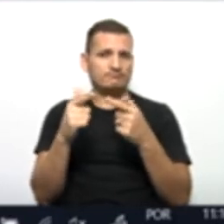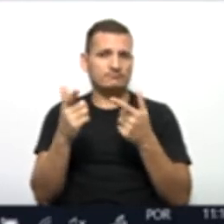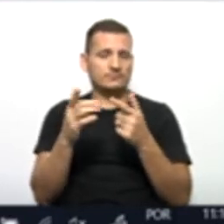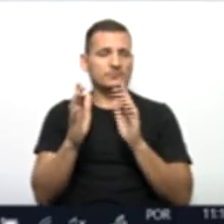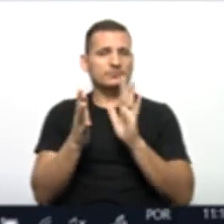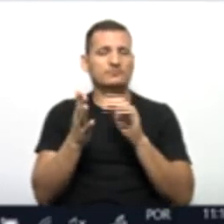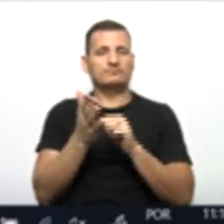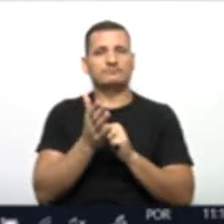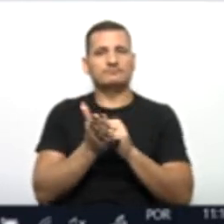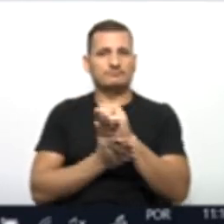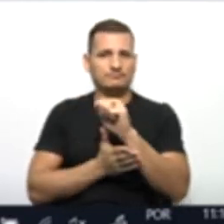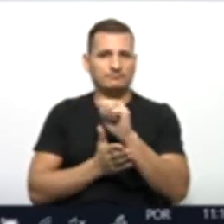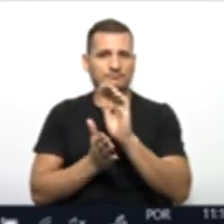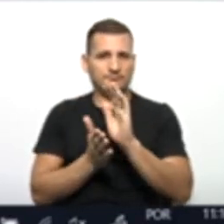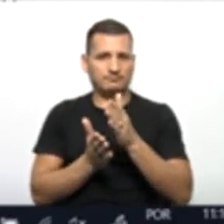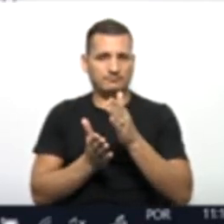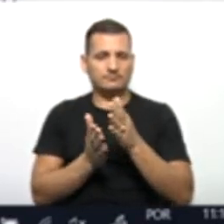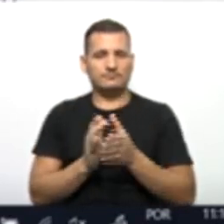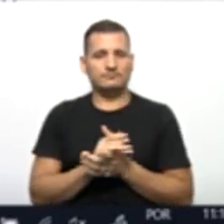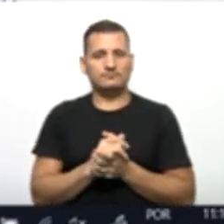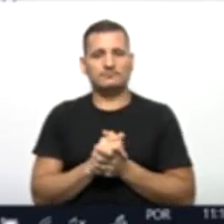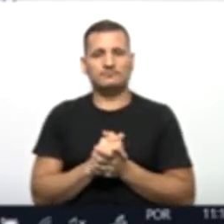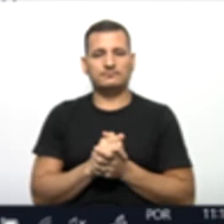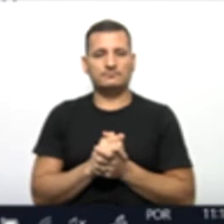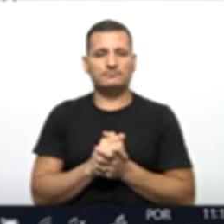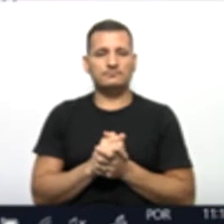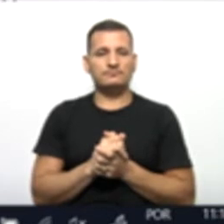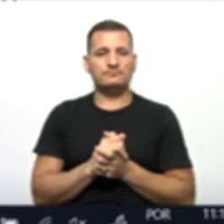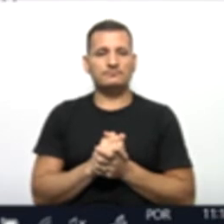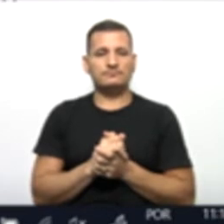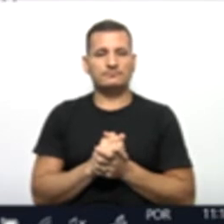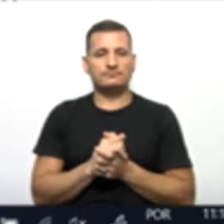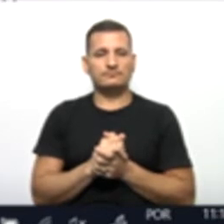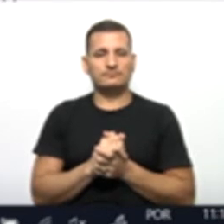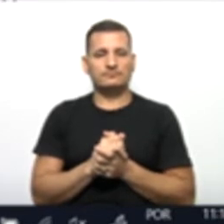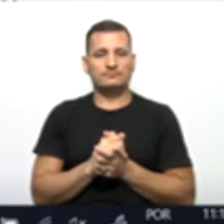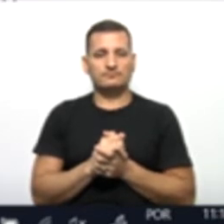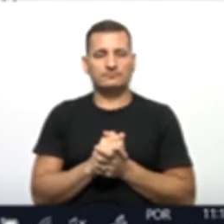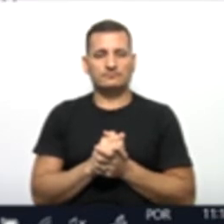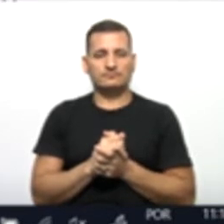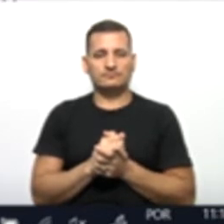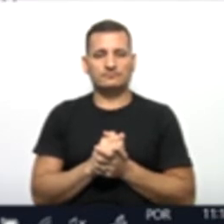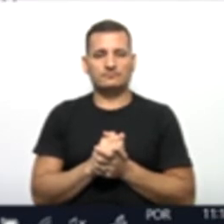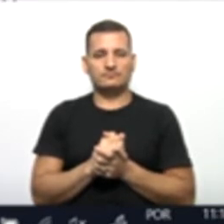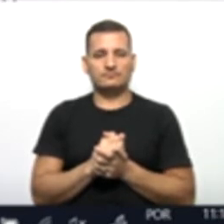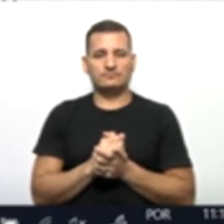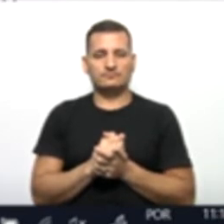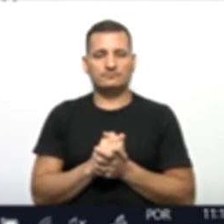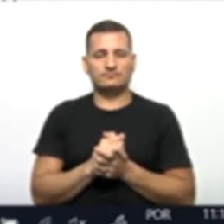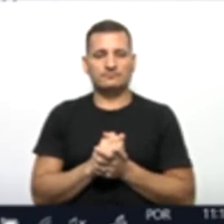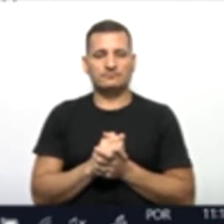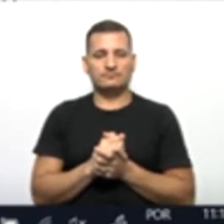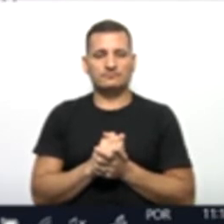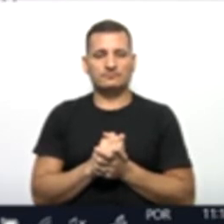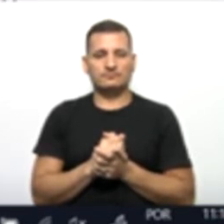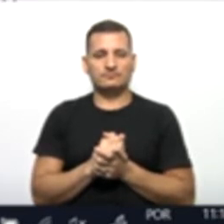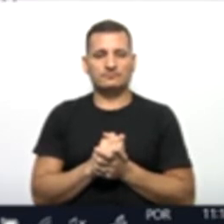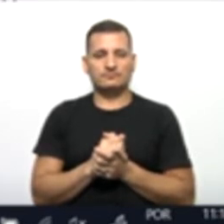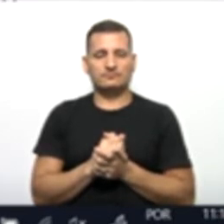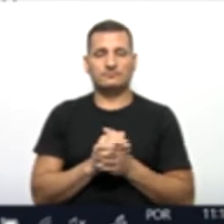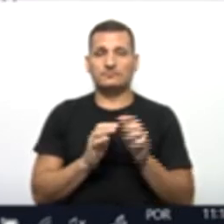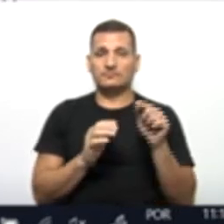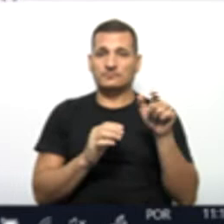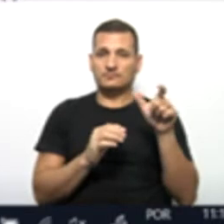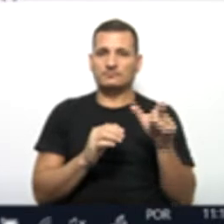nós já excluiremos certo então isso aqui foi criado para é apagar